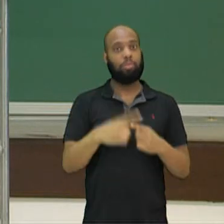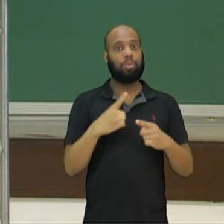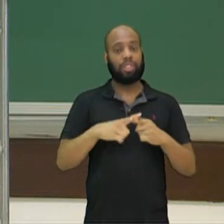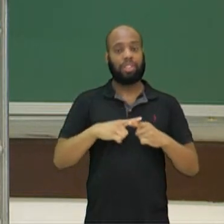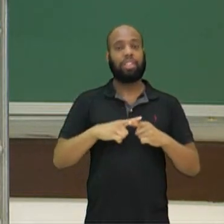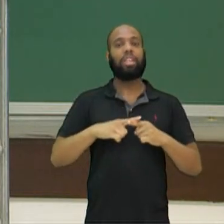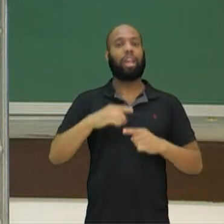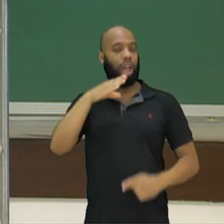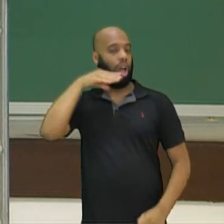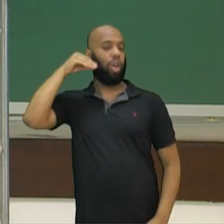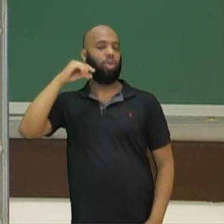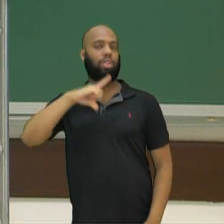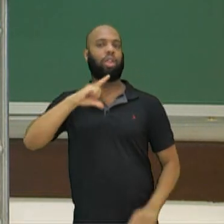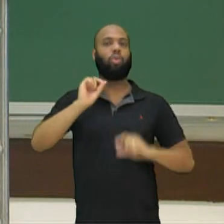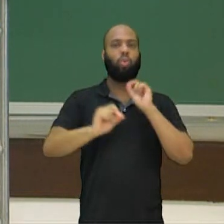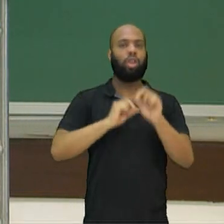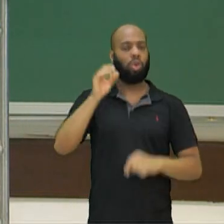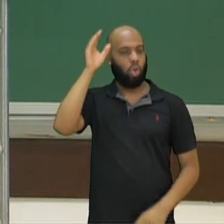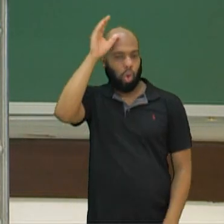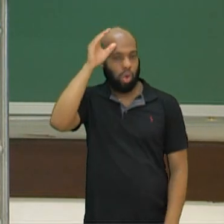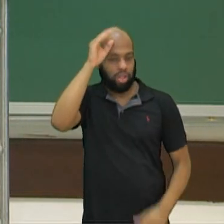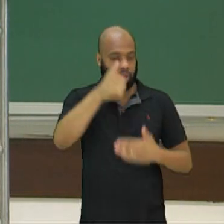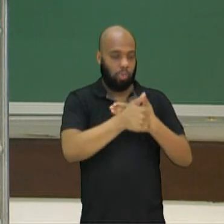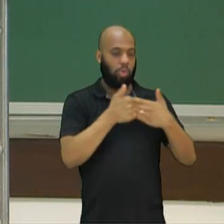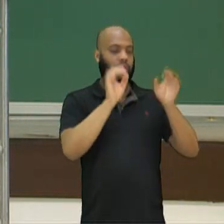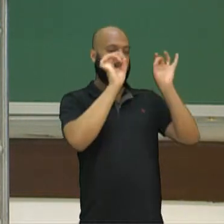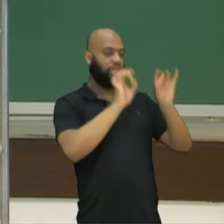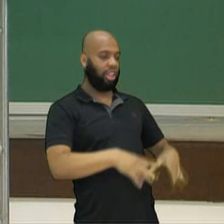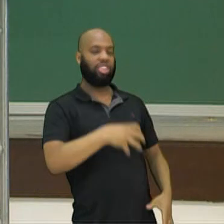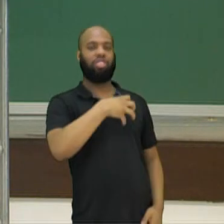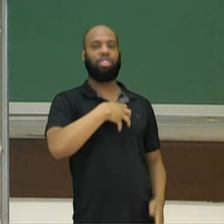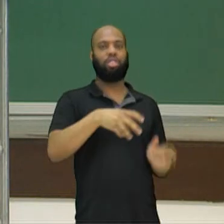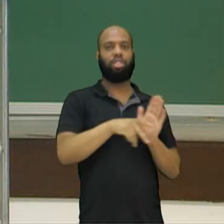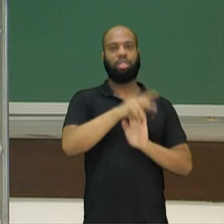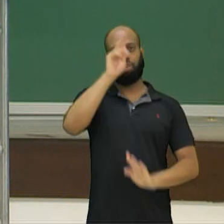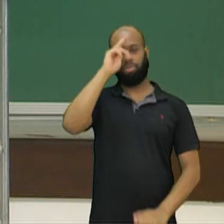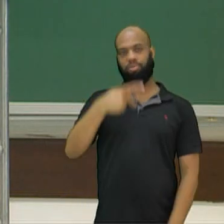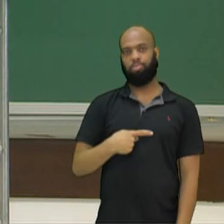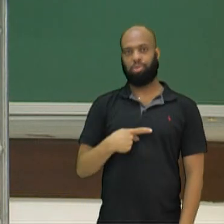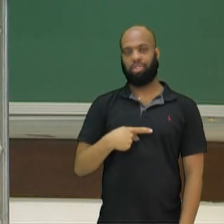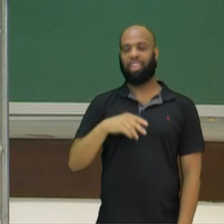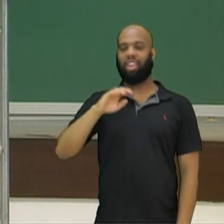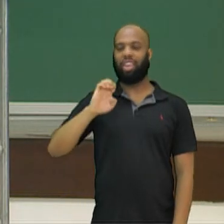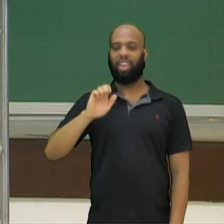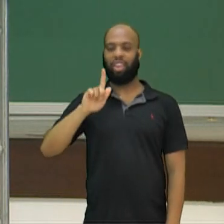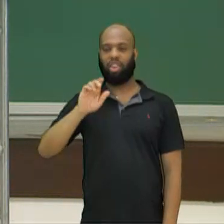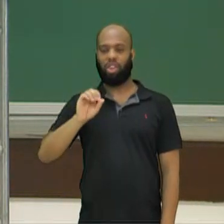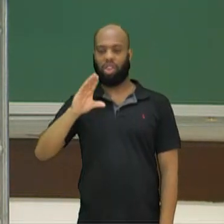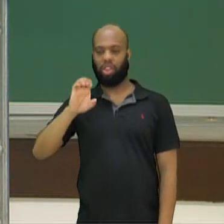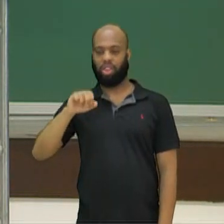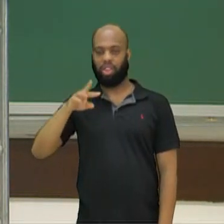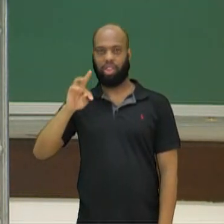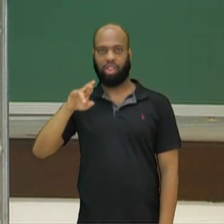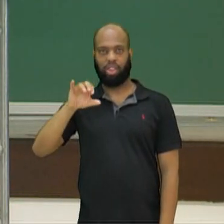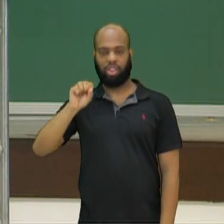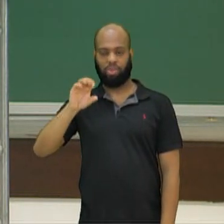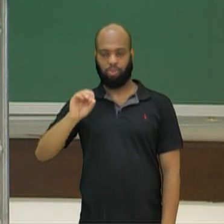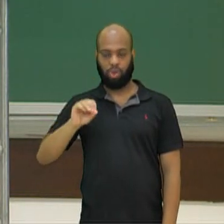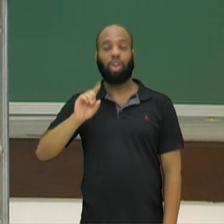da perspectiva da consciência moral, é abandonar o egocentrismo. Isso é o mais importante na